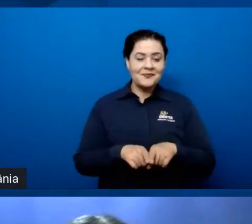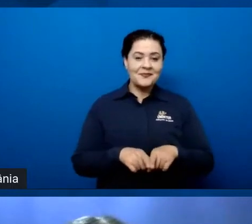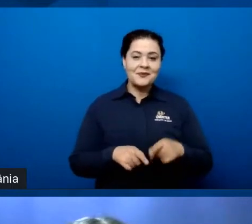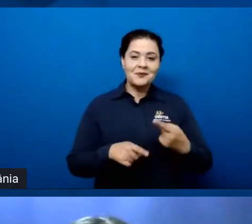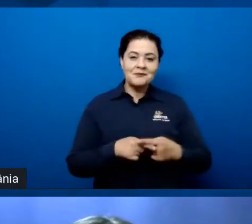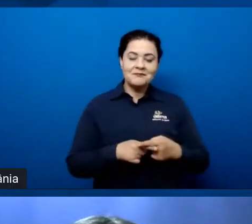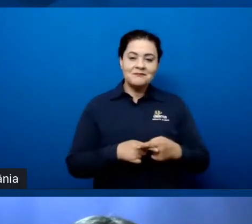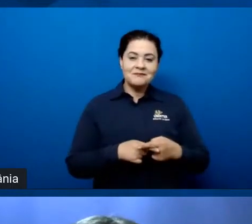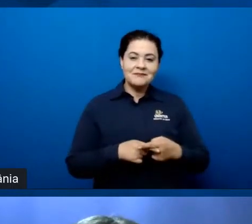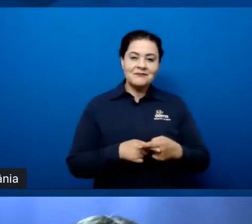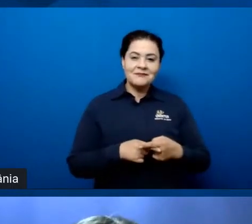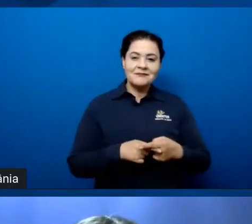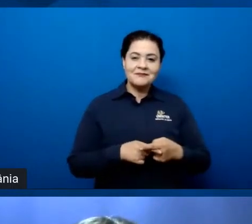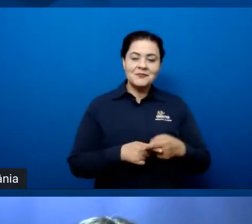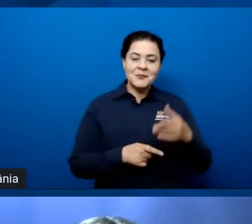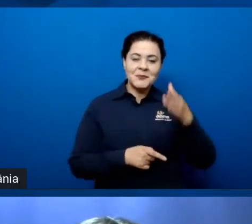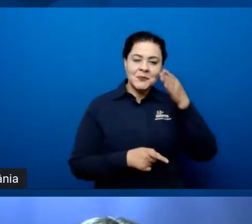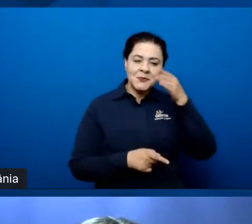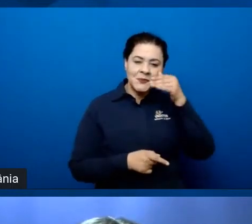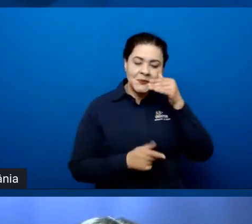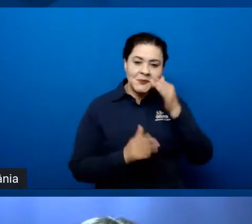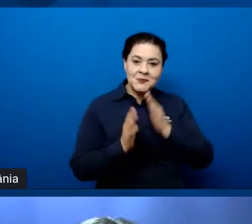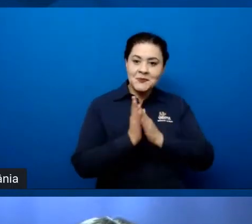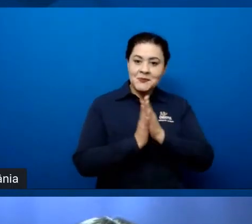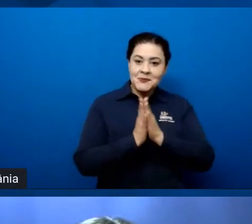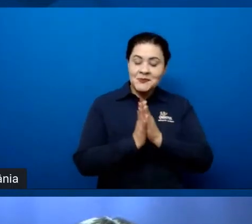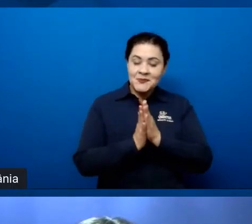instigar vocês aí com essa finalização aí.